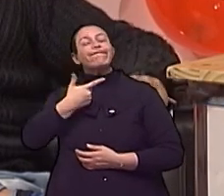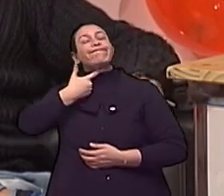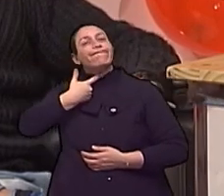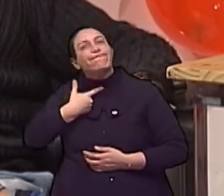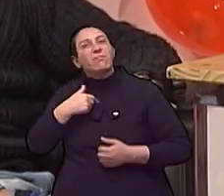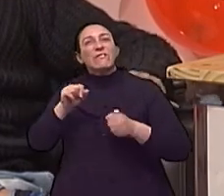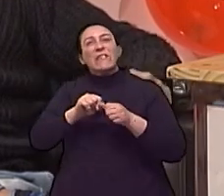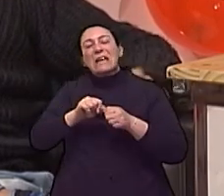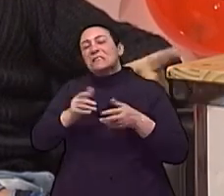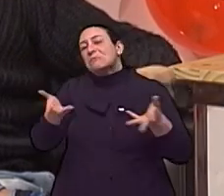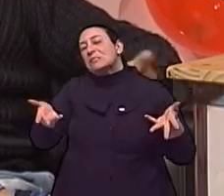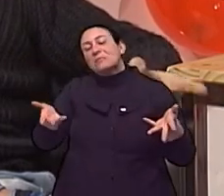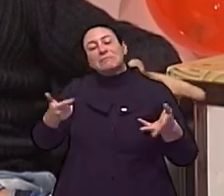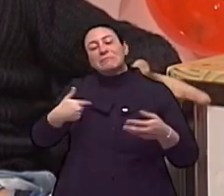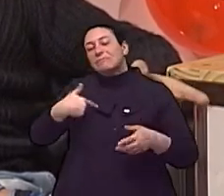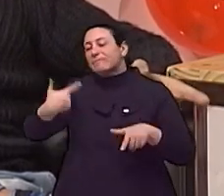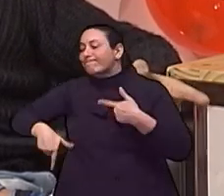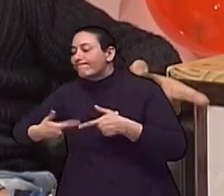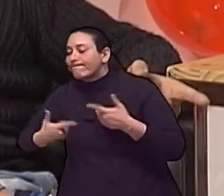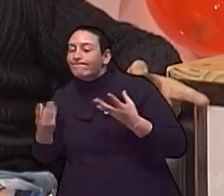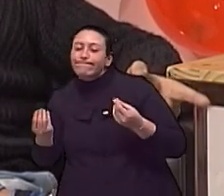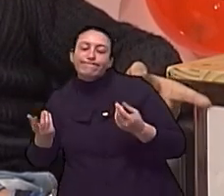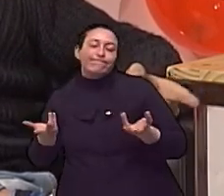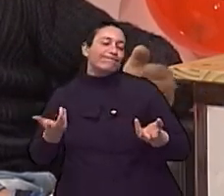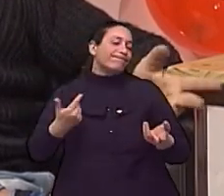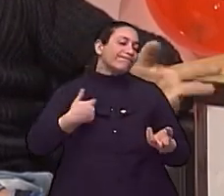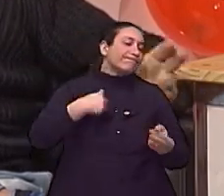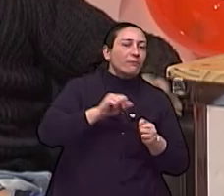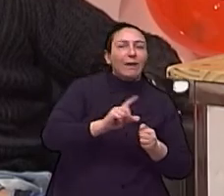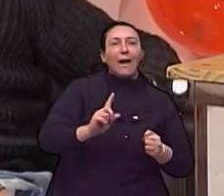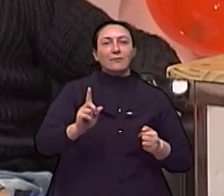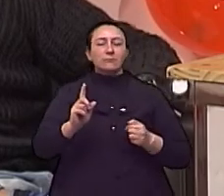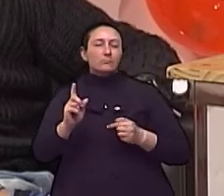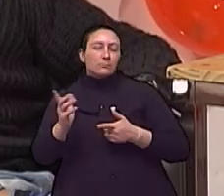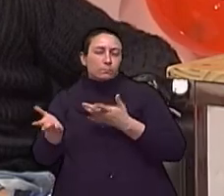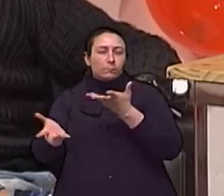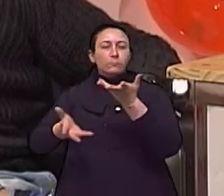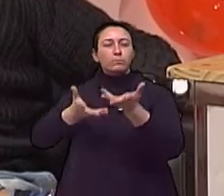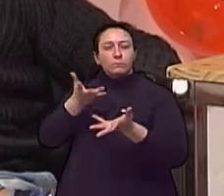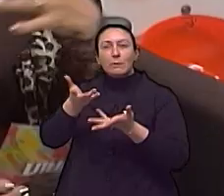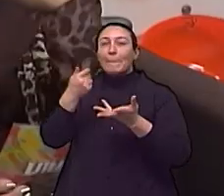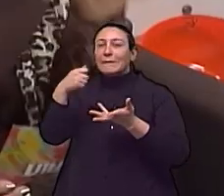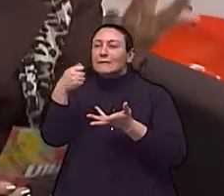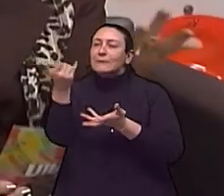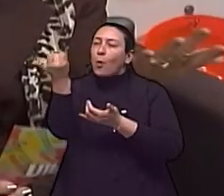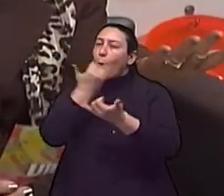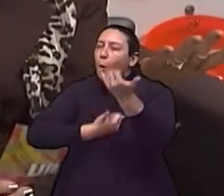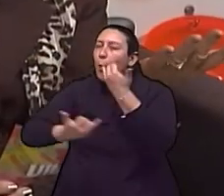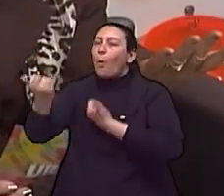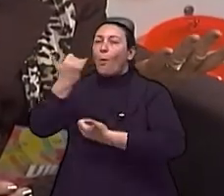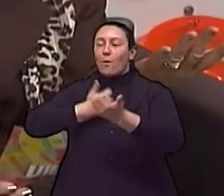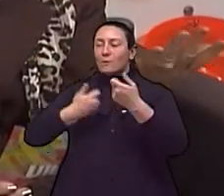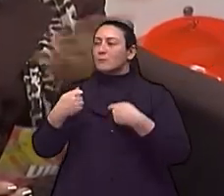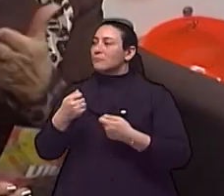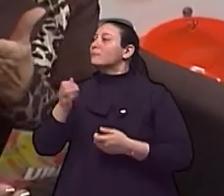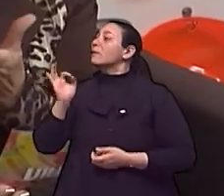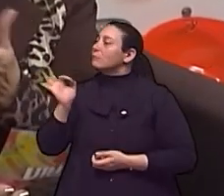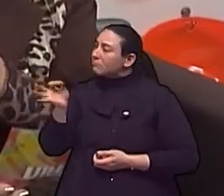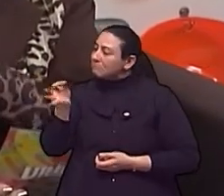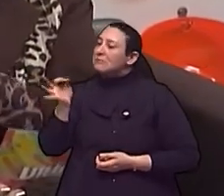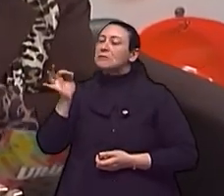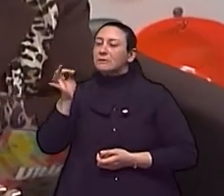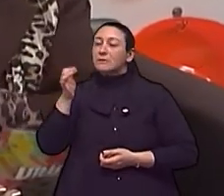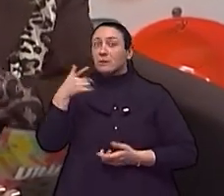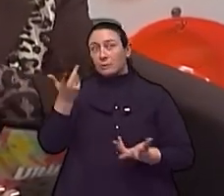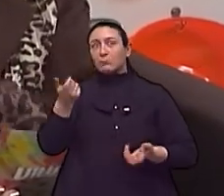que forma ele estava lidando com um Hobby ano então acho que tem que falar disso os ele só pensa em fazer algo mas